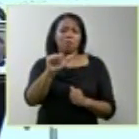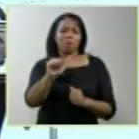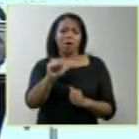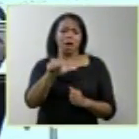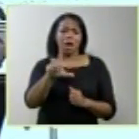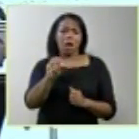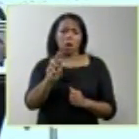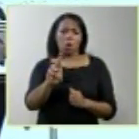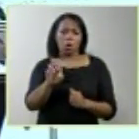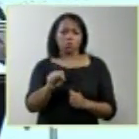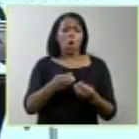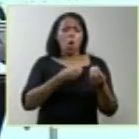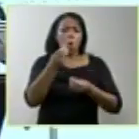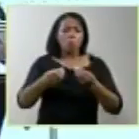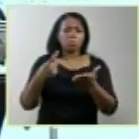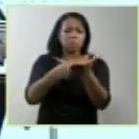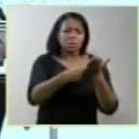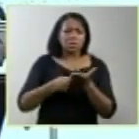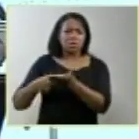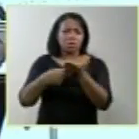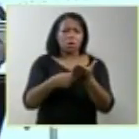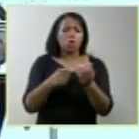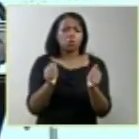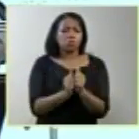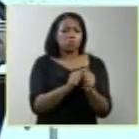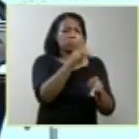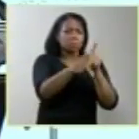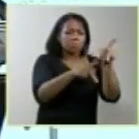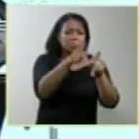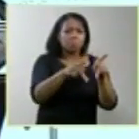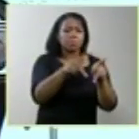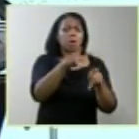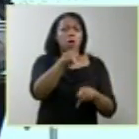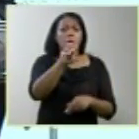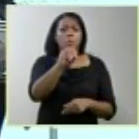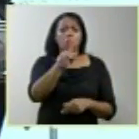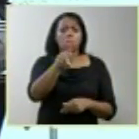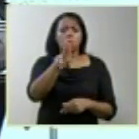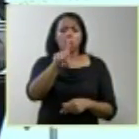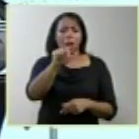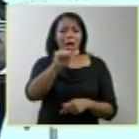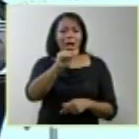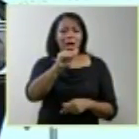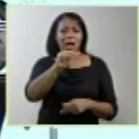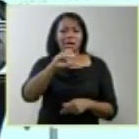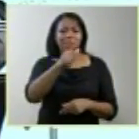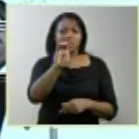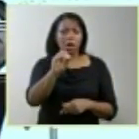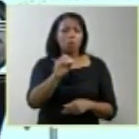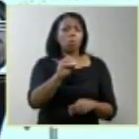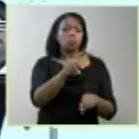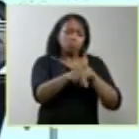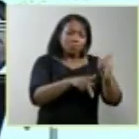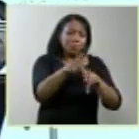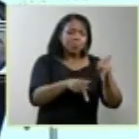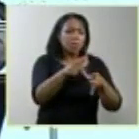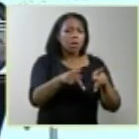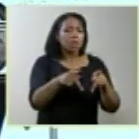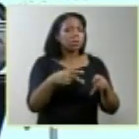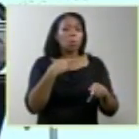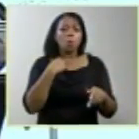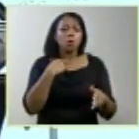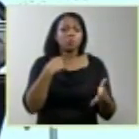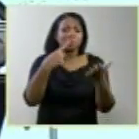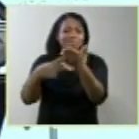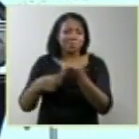podemos decidir por todos os casais da população que tem gestações anencefálicas, de que eles não podem tomar a decisão por